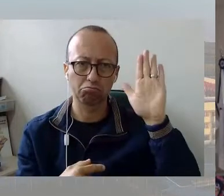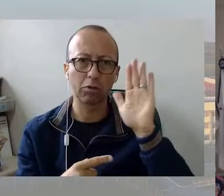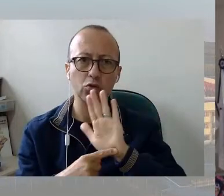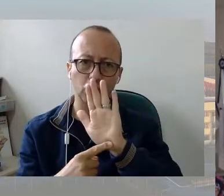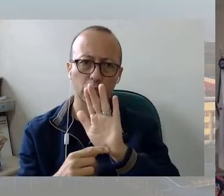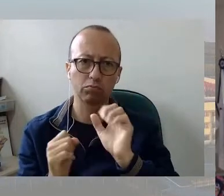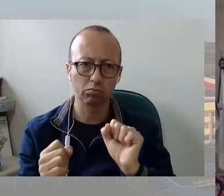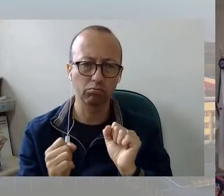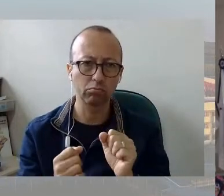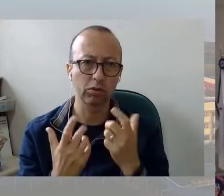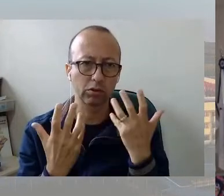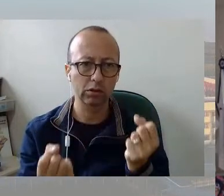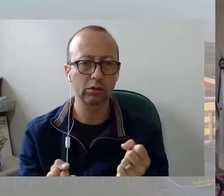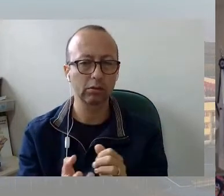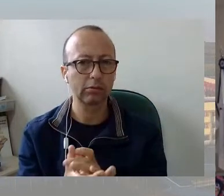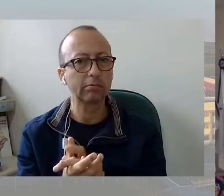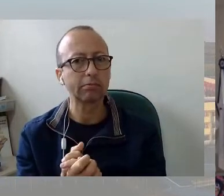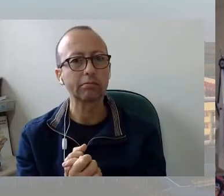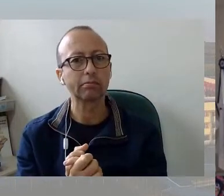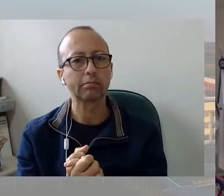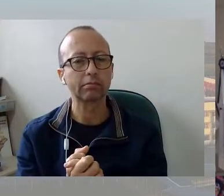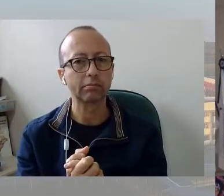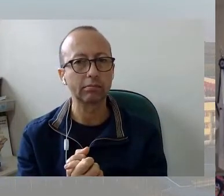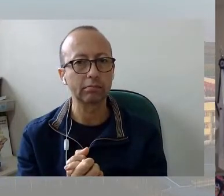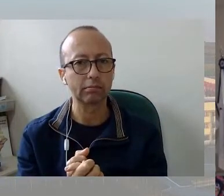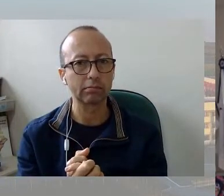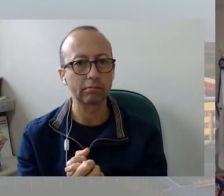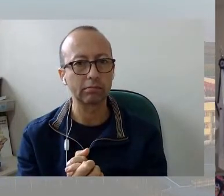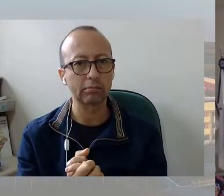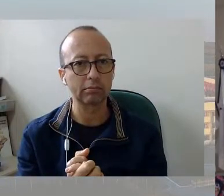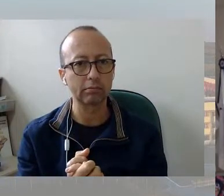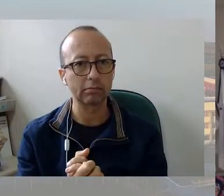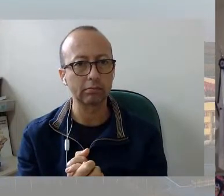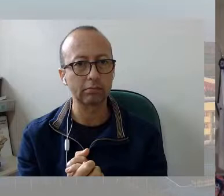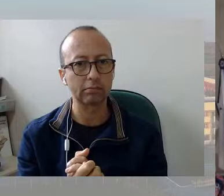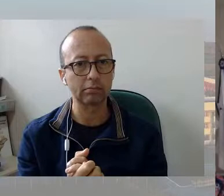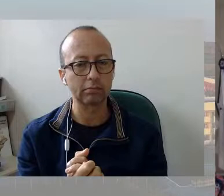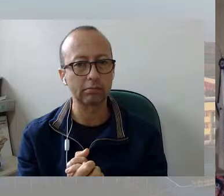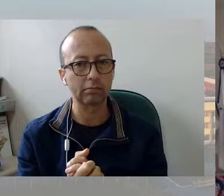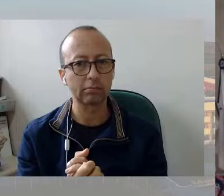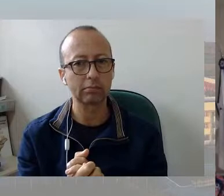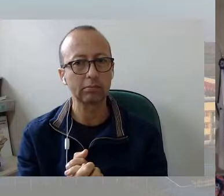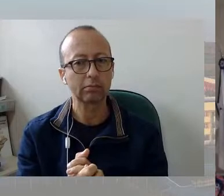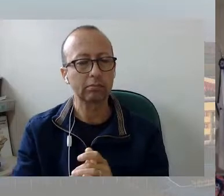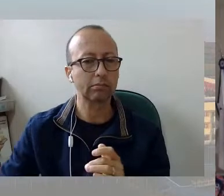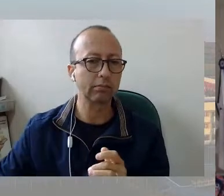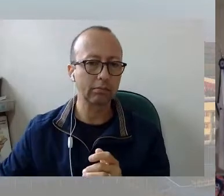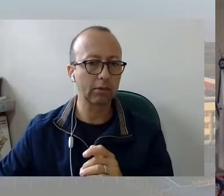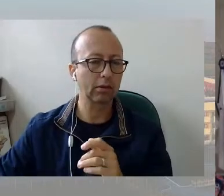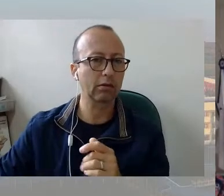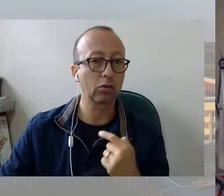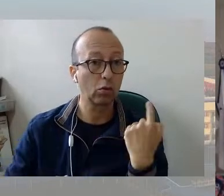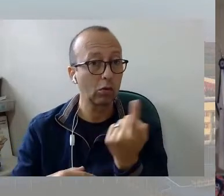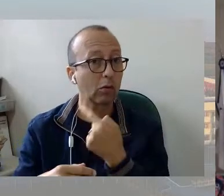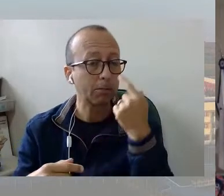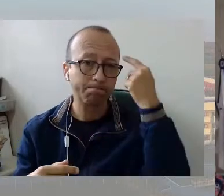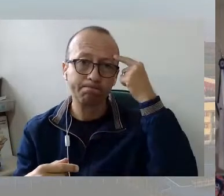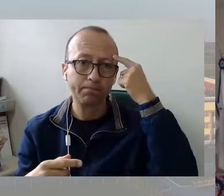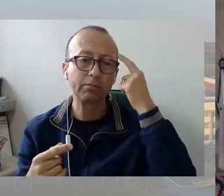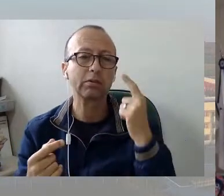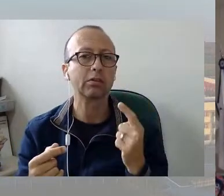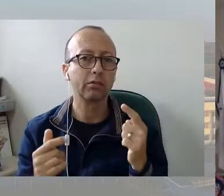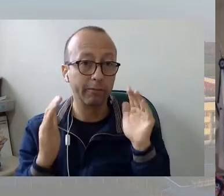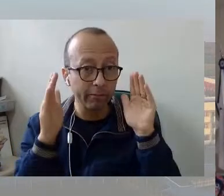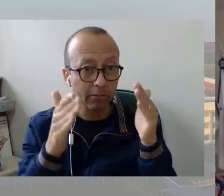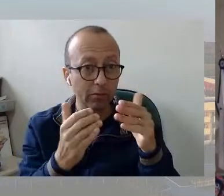puder colaborar, porque eu acho que nós temos que apontar numa perspectiva de, a médio e longo prazo, a gente recolocar o CIEP